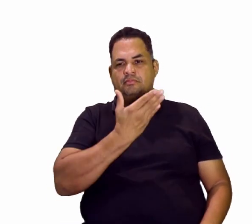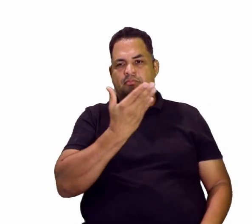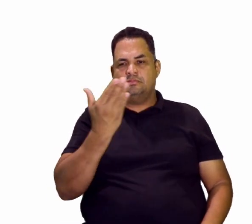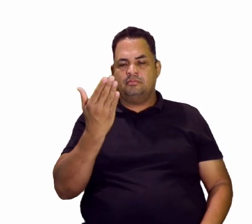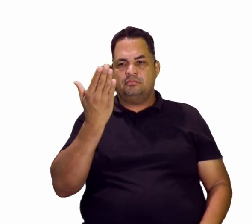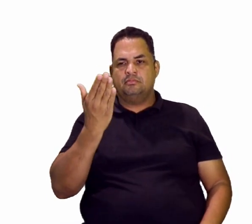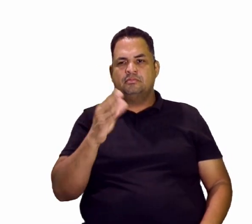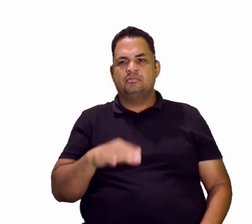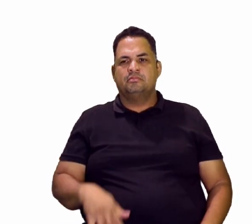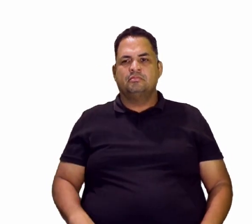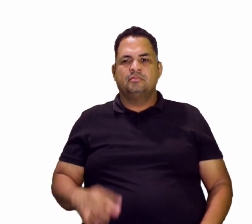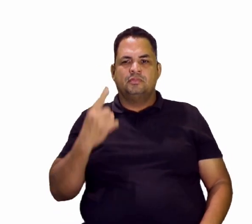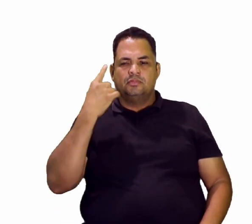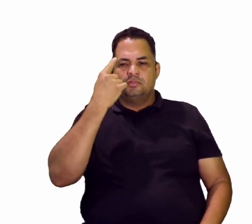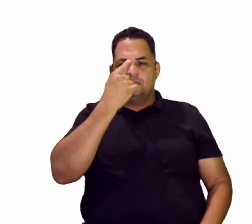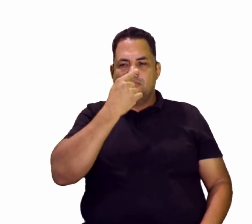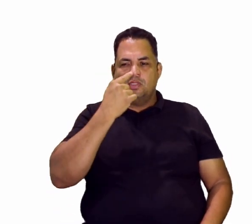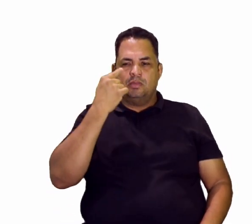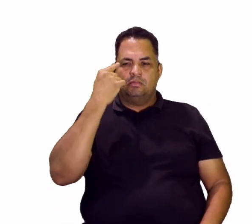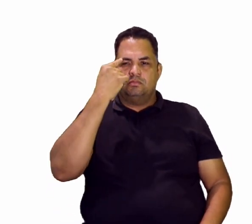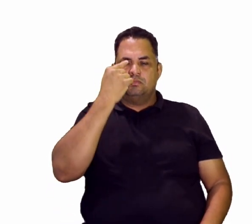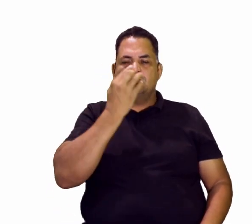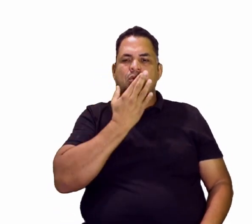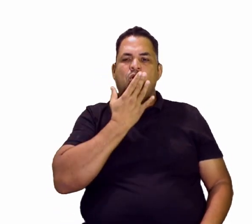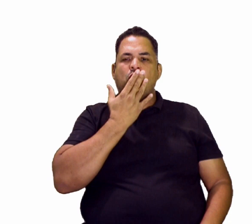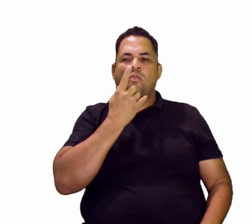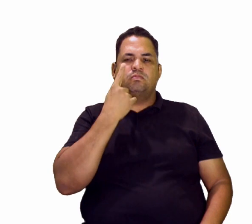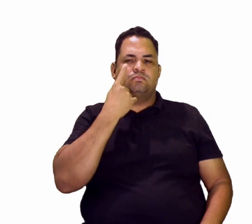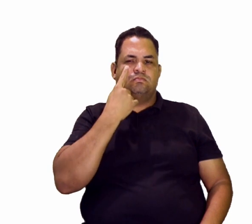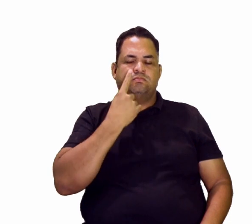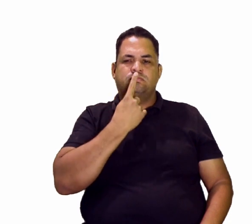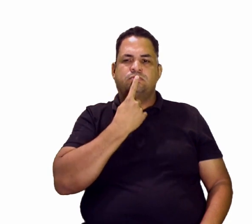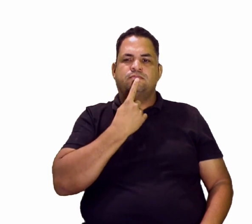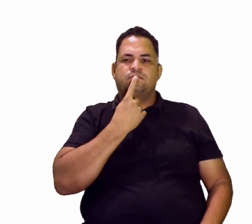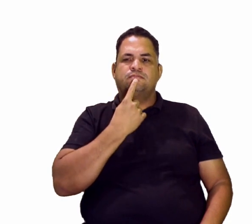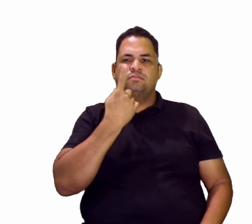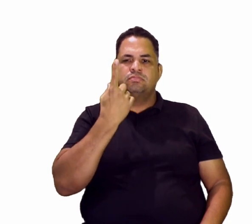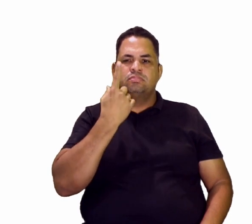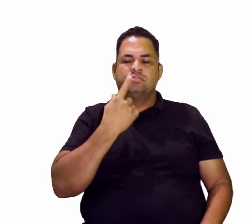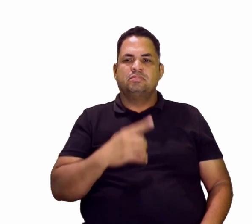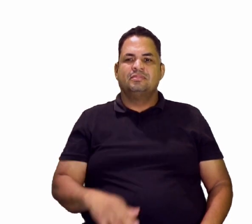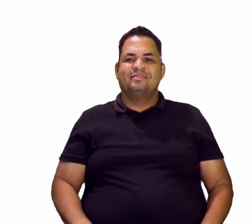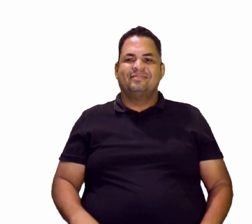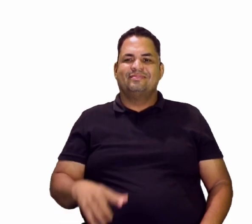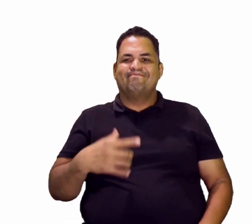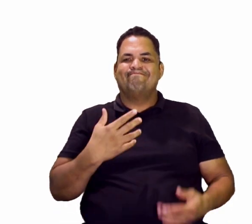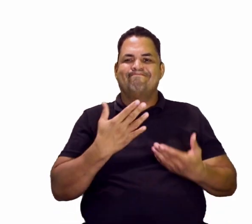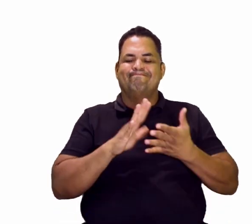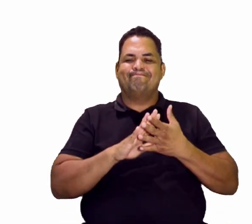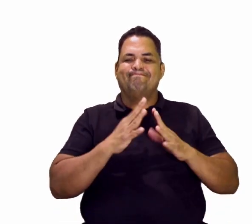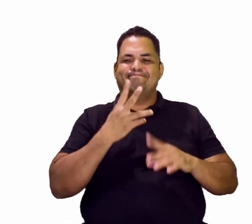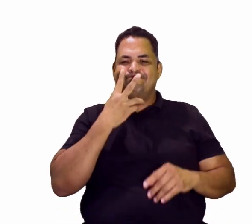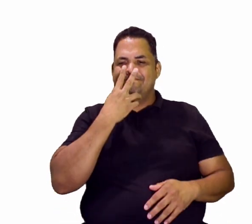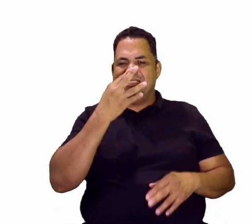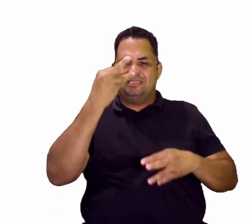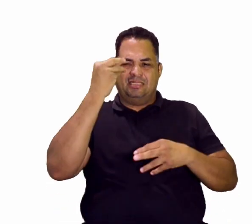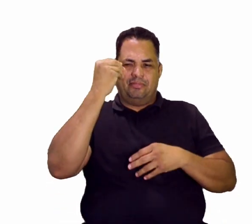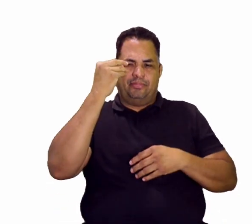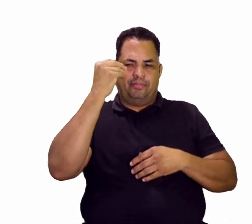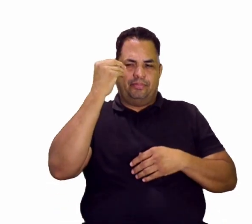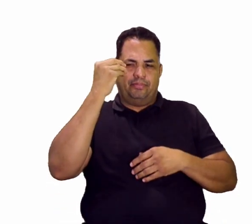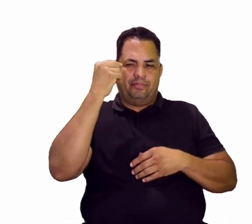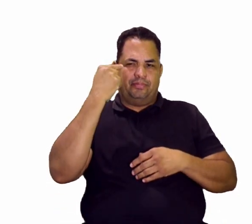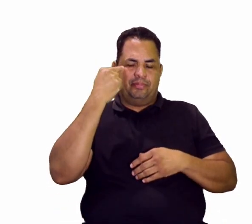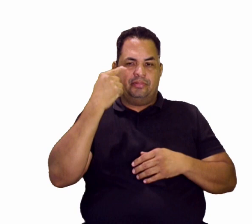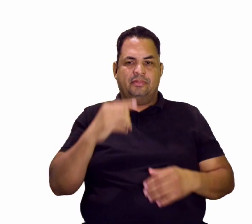é aquela que deixa os olhos, né, com essa coloração. Gente, fica assim porque parece que tem um monte de areia. Olha o desenho aqui do